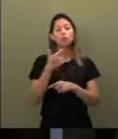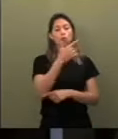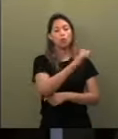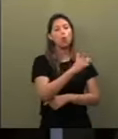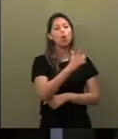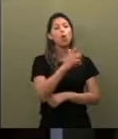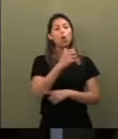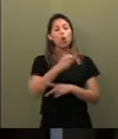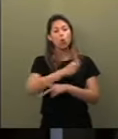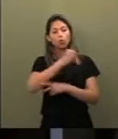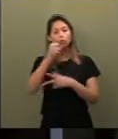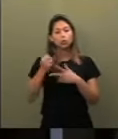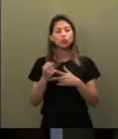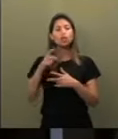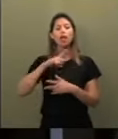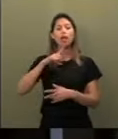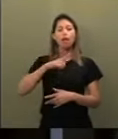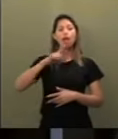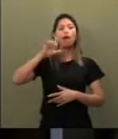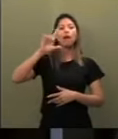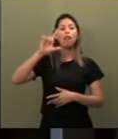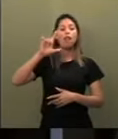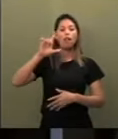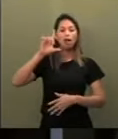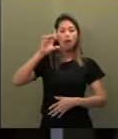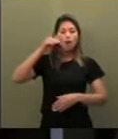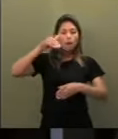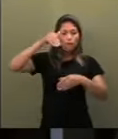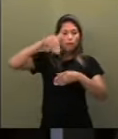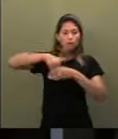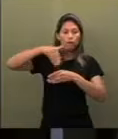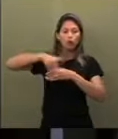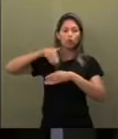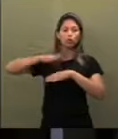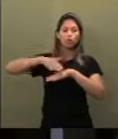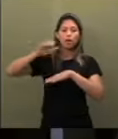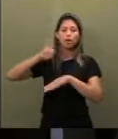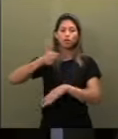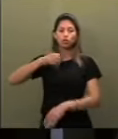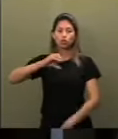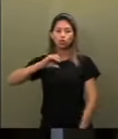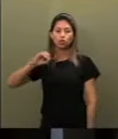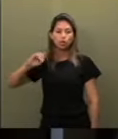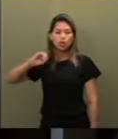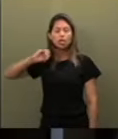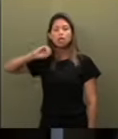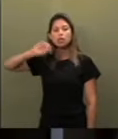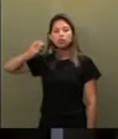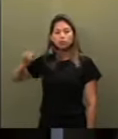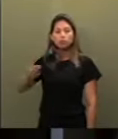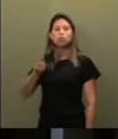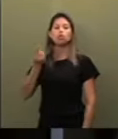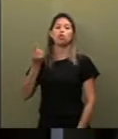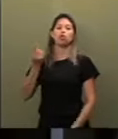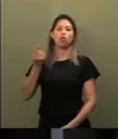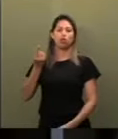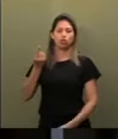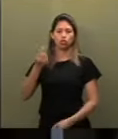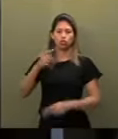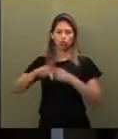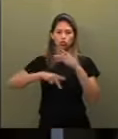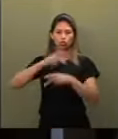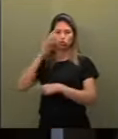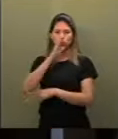têm a legitimidade do voto de mais de 100 milhões de brasileiros. Mas o que é que nós